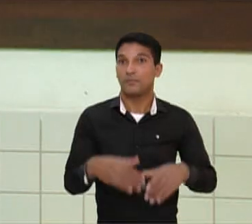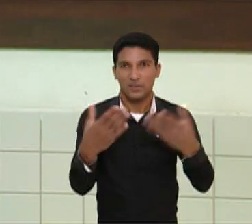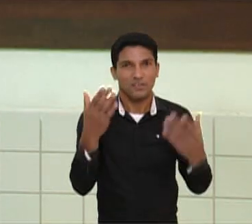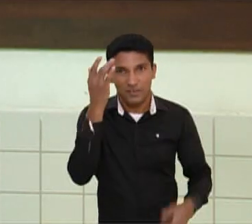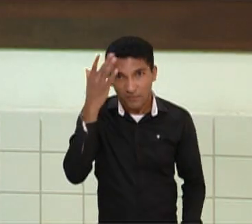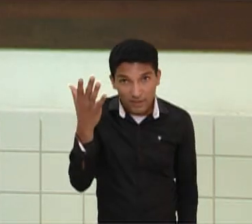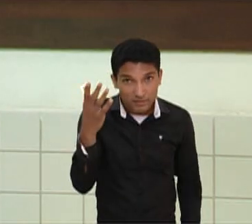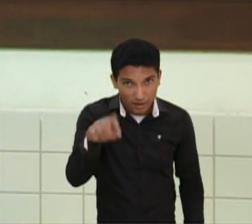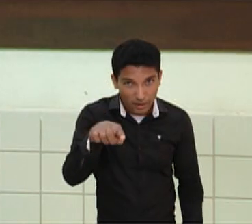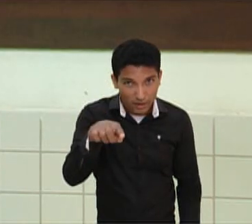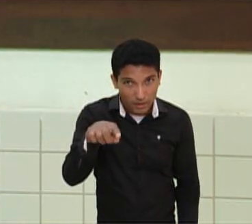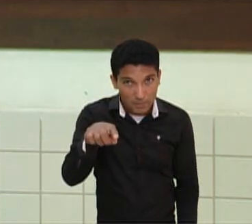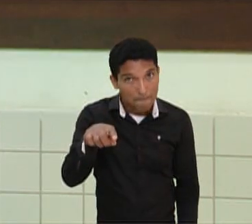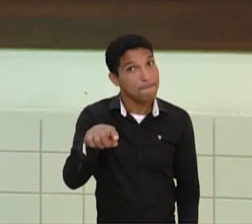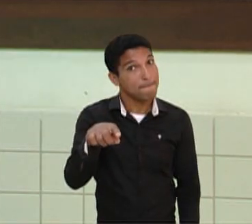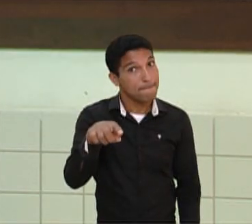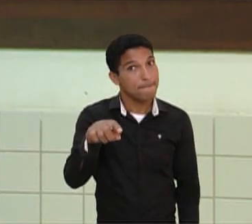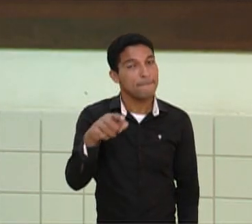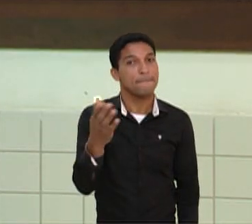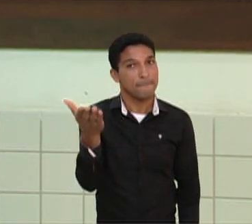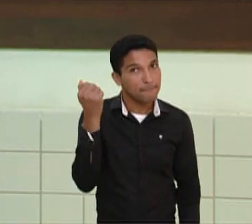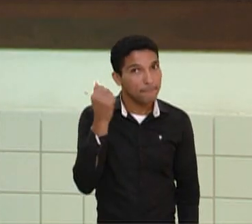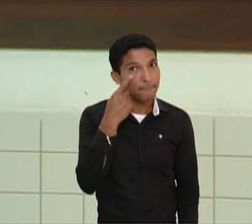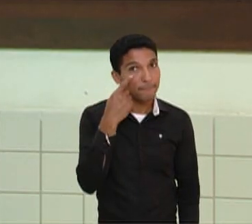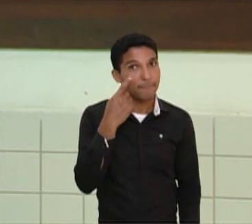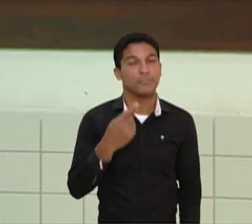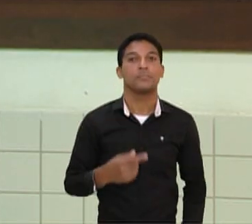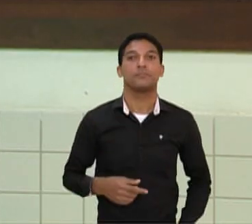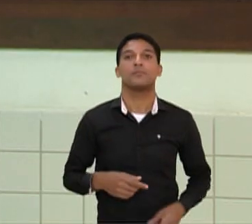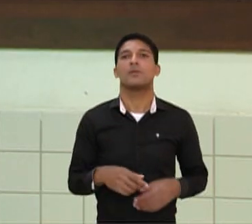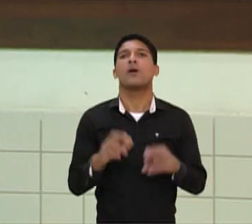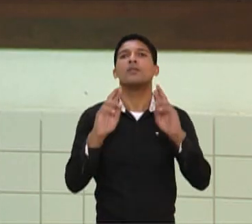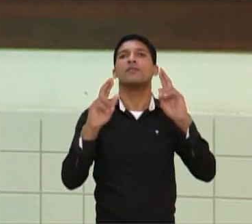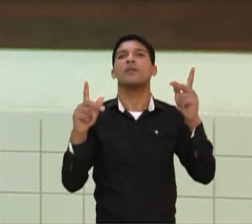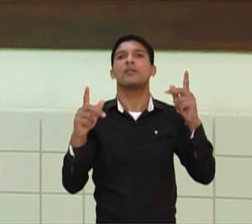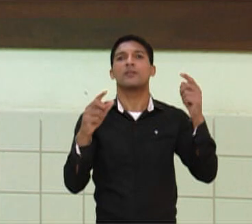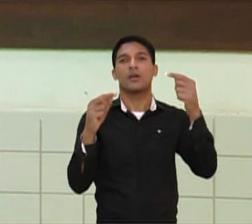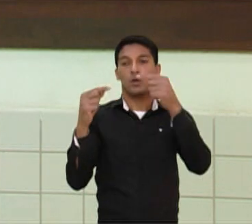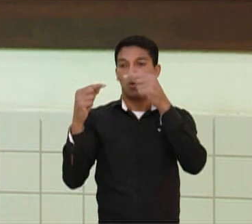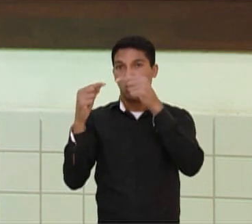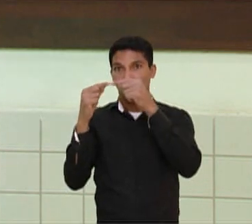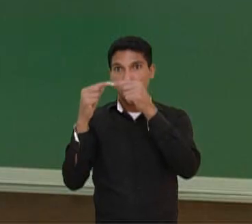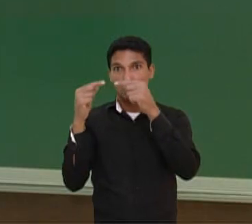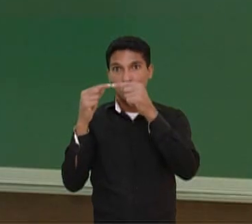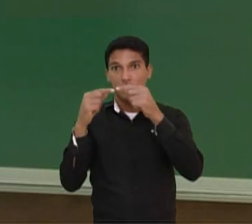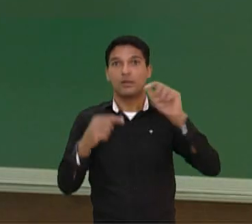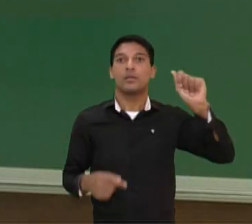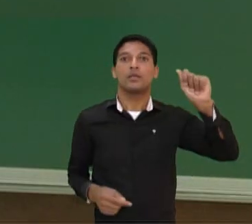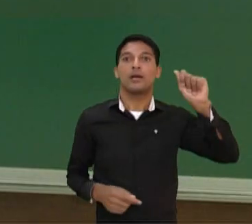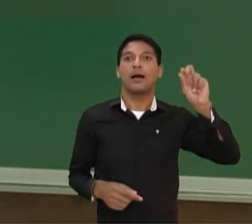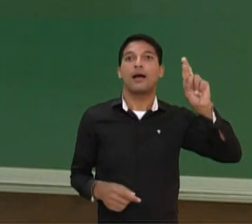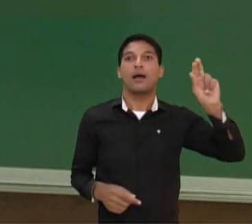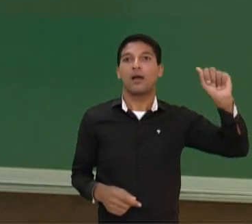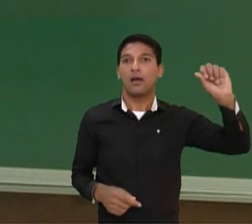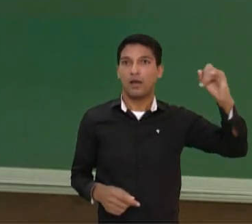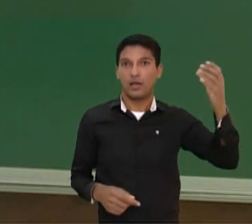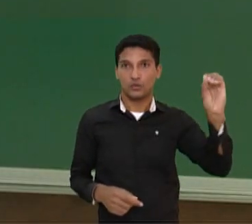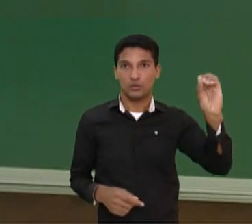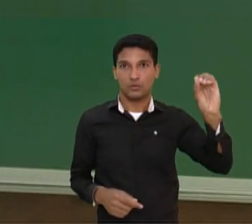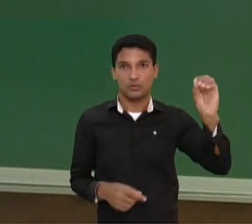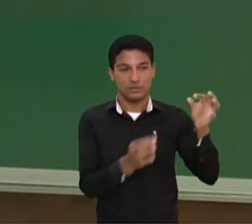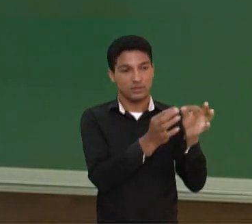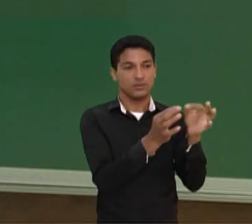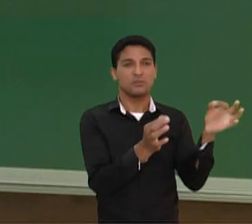esse foi fácil, né? Vamos lá. Qual é a diferença entre a combinação e o arranjo simples de 8 elementos tomados de 4 em 4?